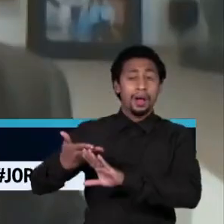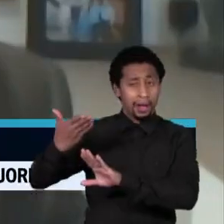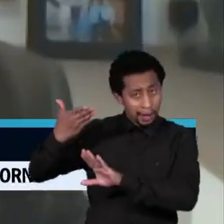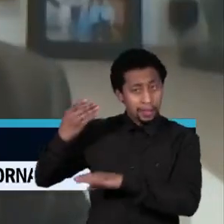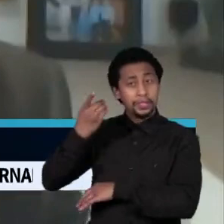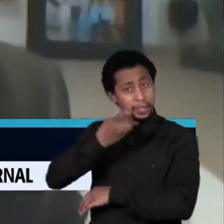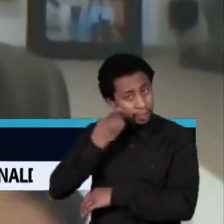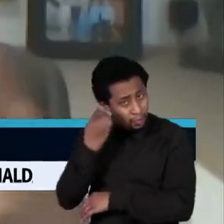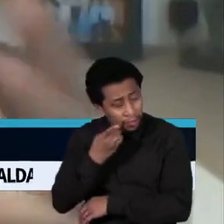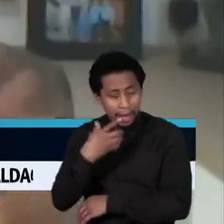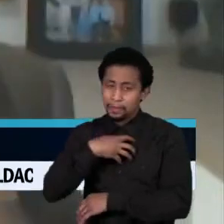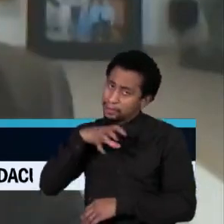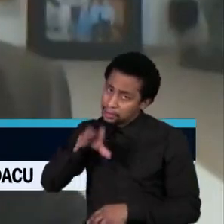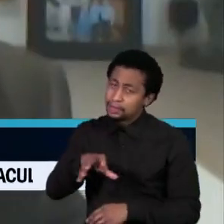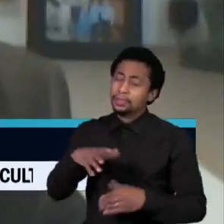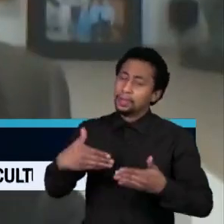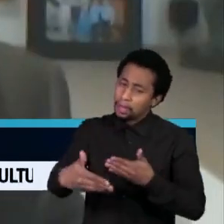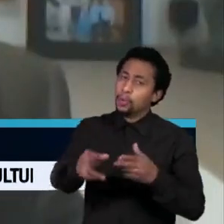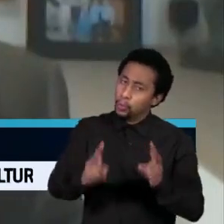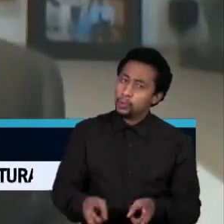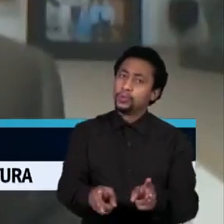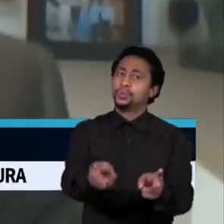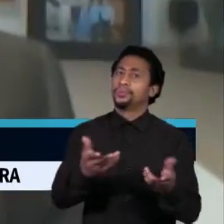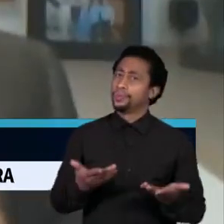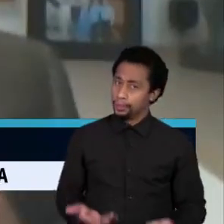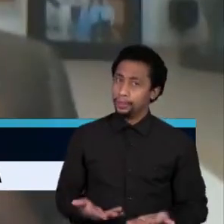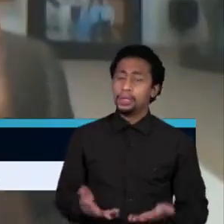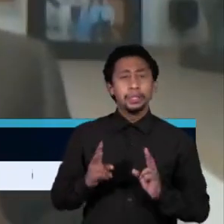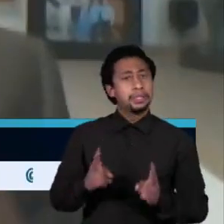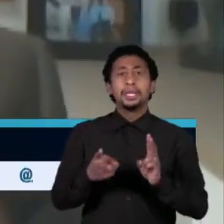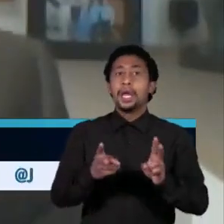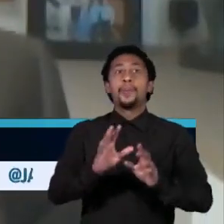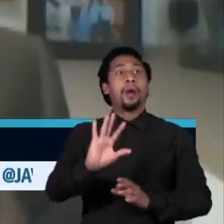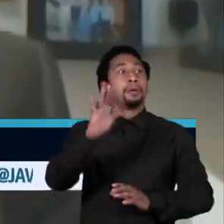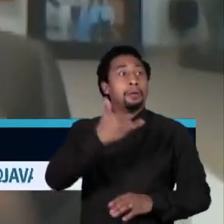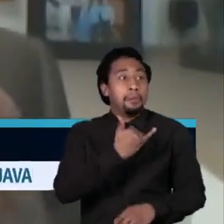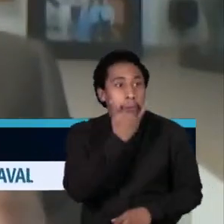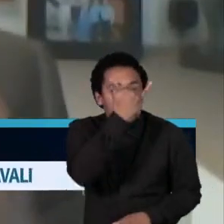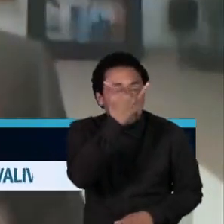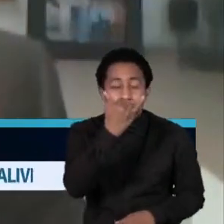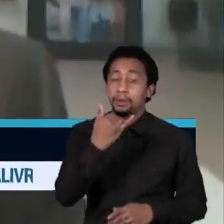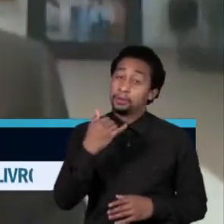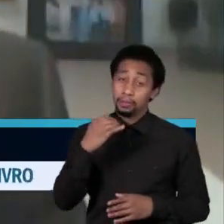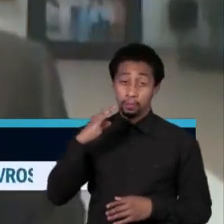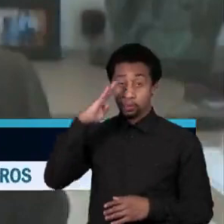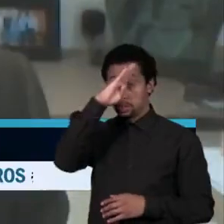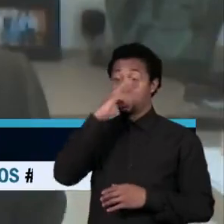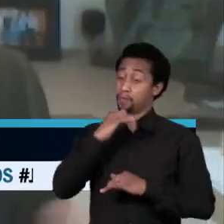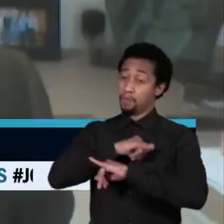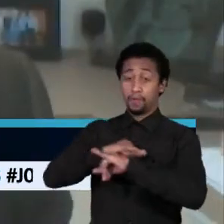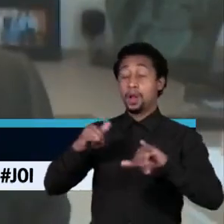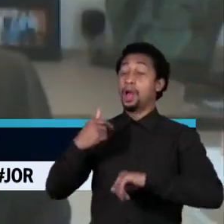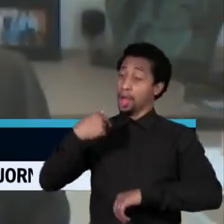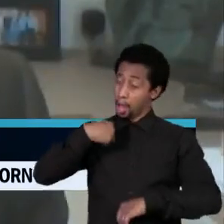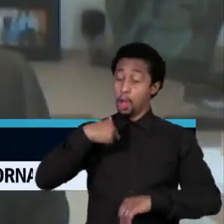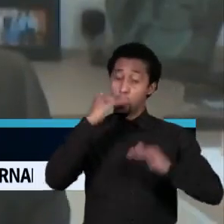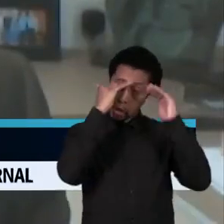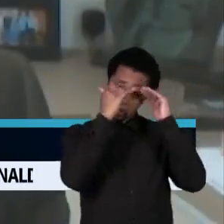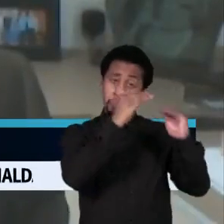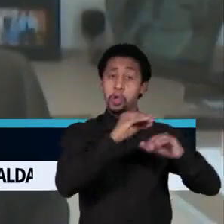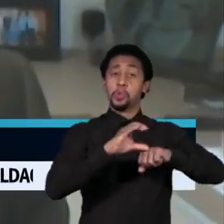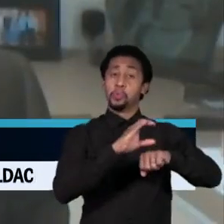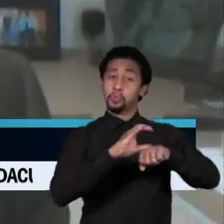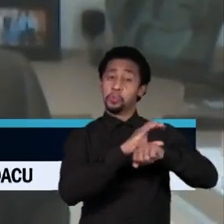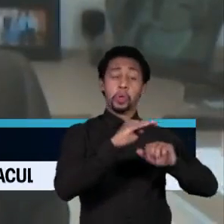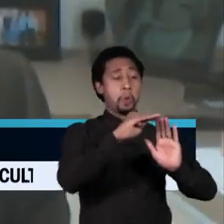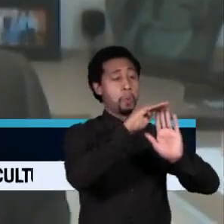tempo em que faz várias ameaças genéricas, ele alega que age dentro das quatro linhas da Constituição. Eu entendo, pessoalmente, que